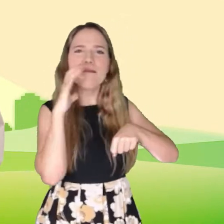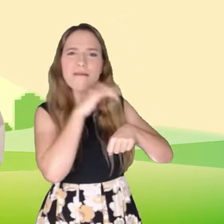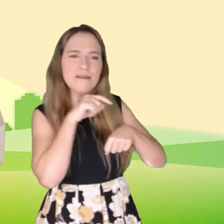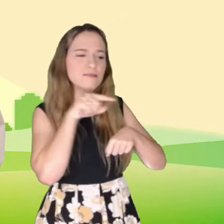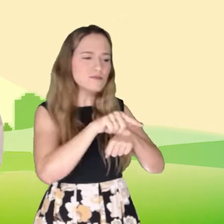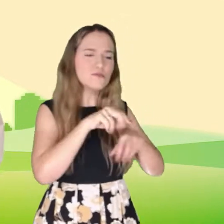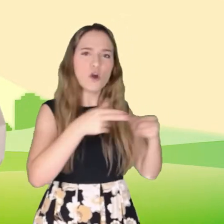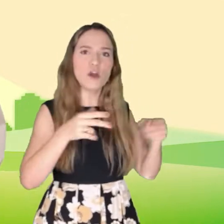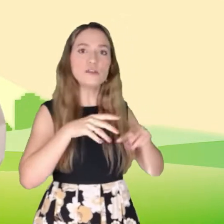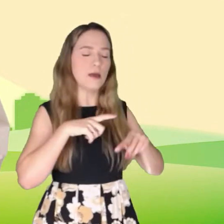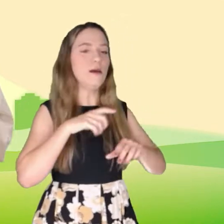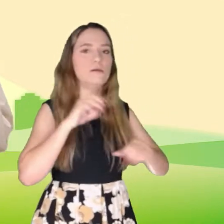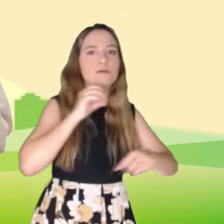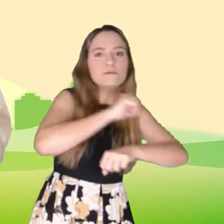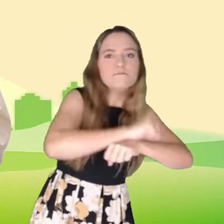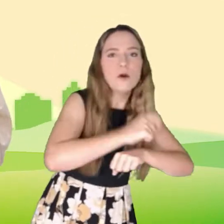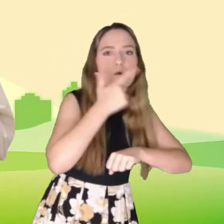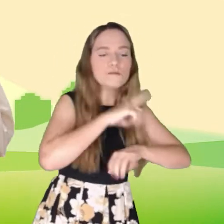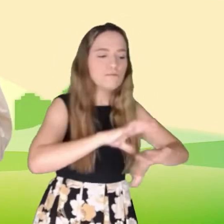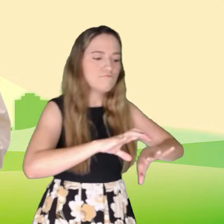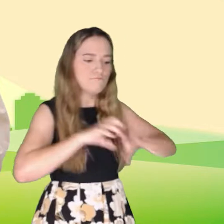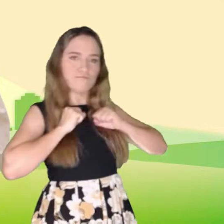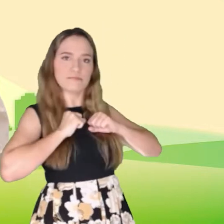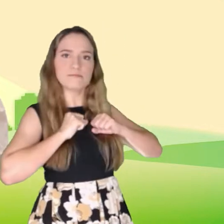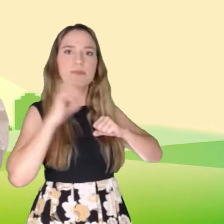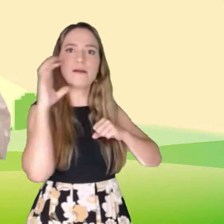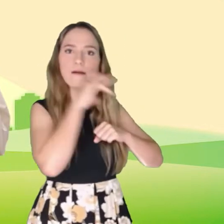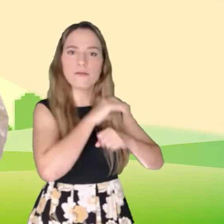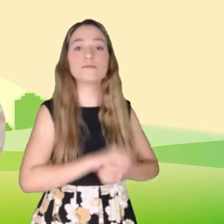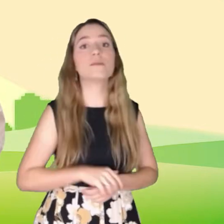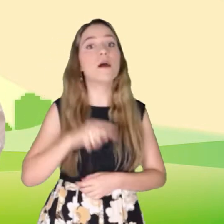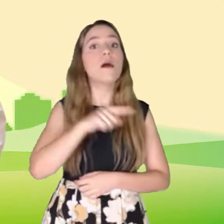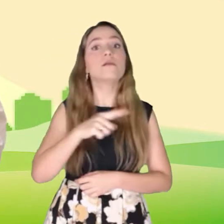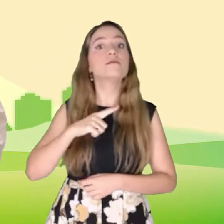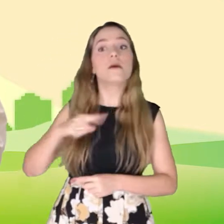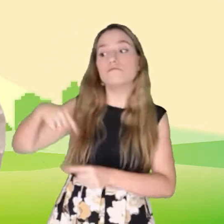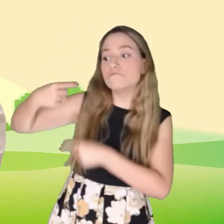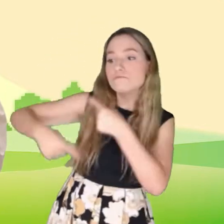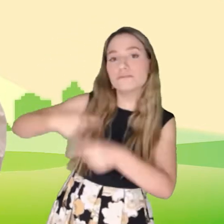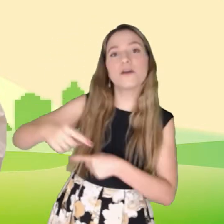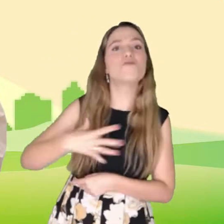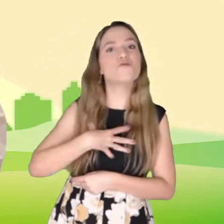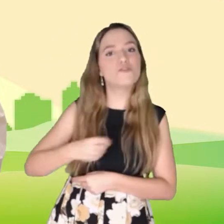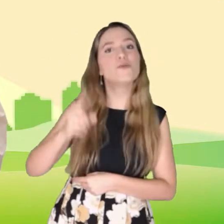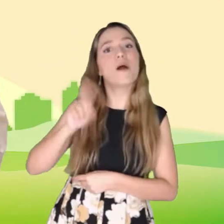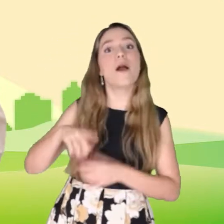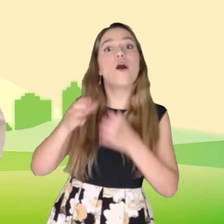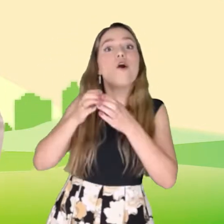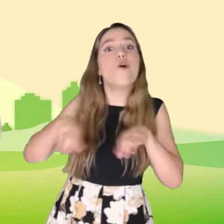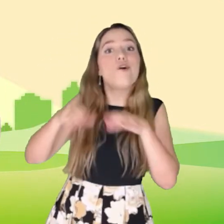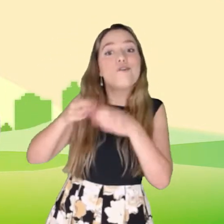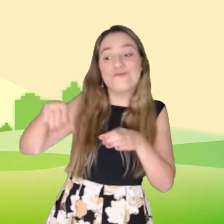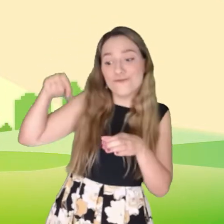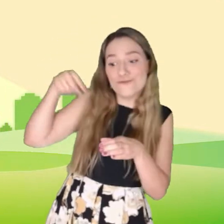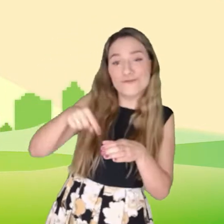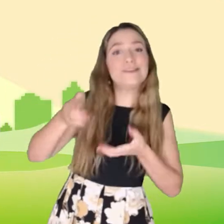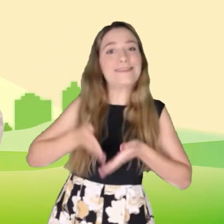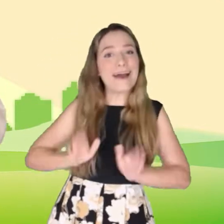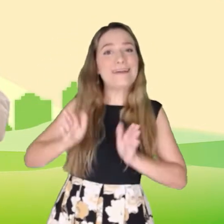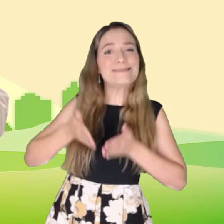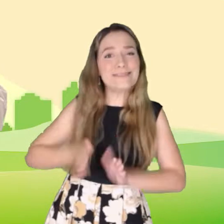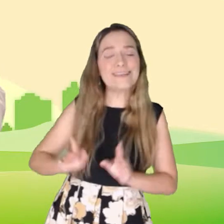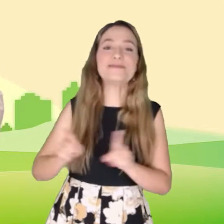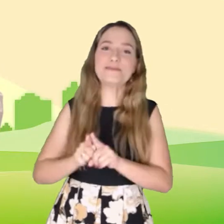como rochas. E eles, pessoal, reproduzem-se através de ovos, nascendo dessa